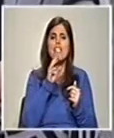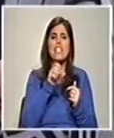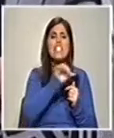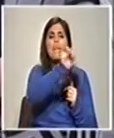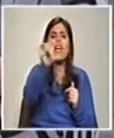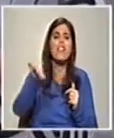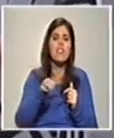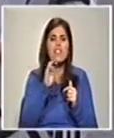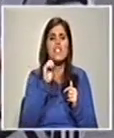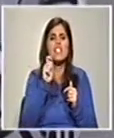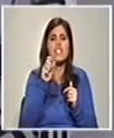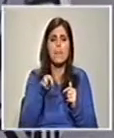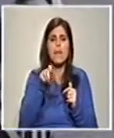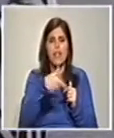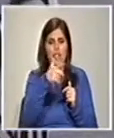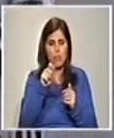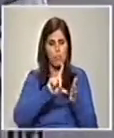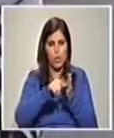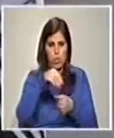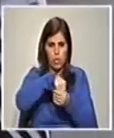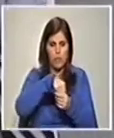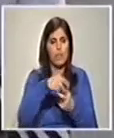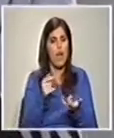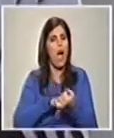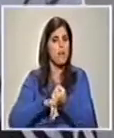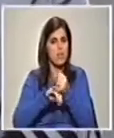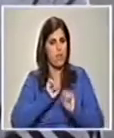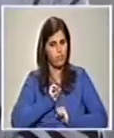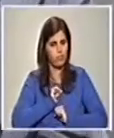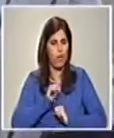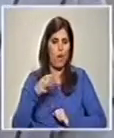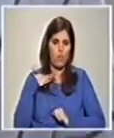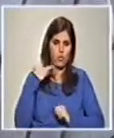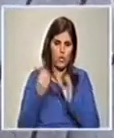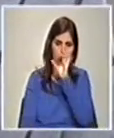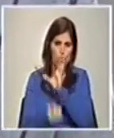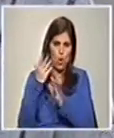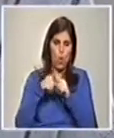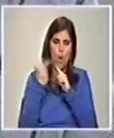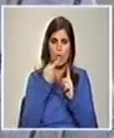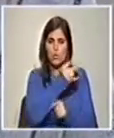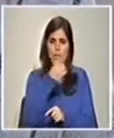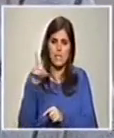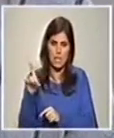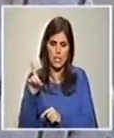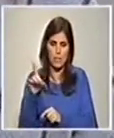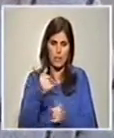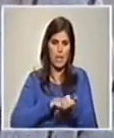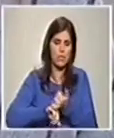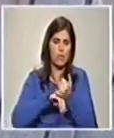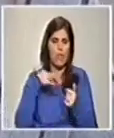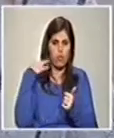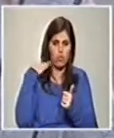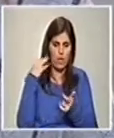interno. Exatamente. A Semente é a nossa associação de voluntários, já foi fundada em 2006, é uma associação de